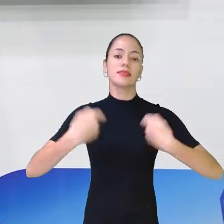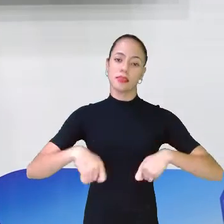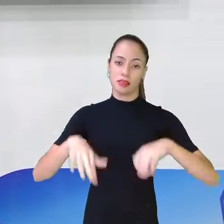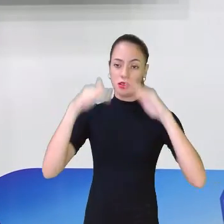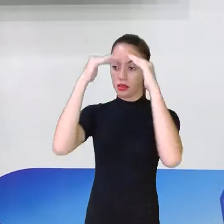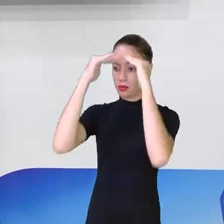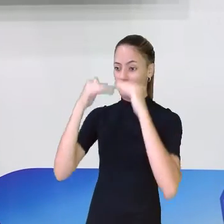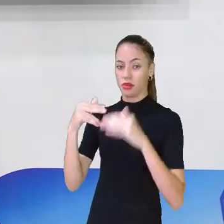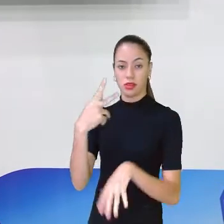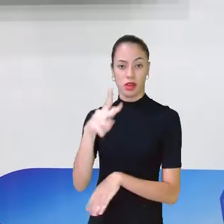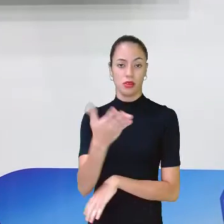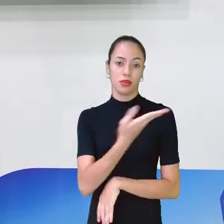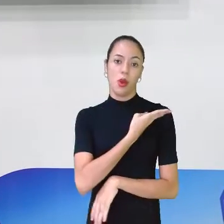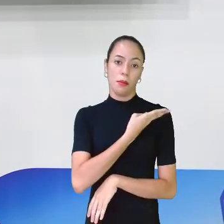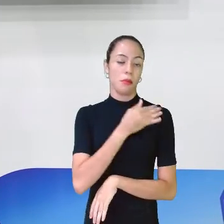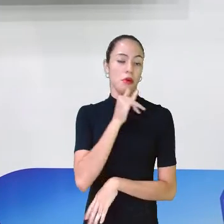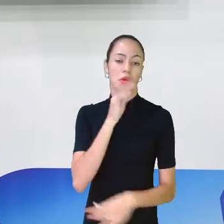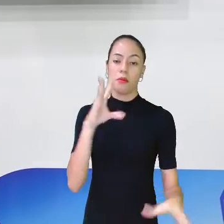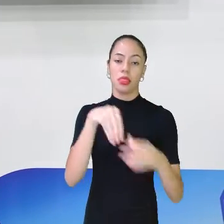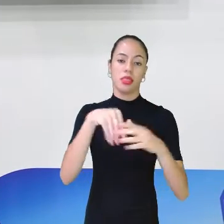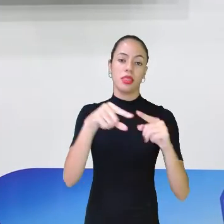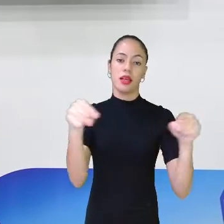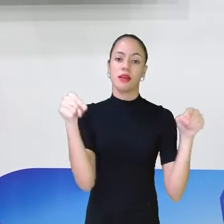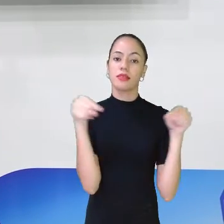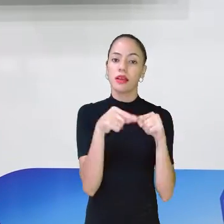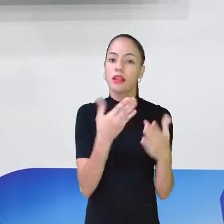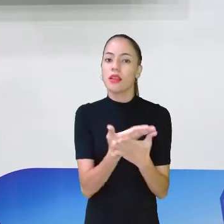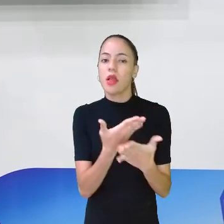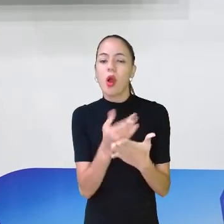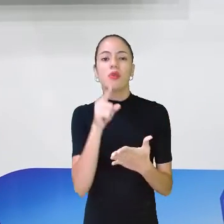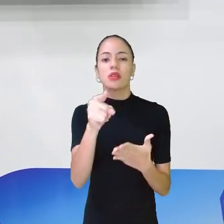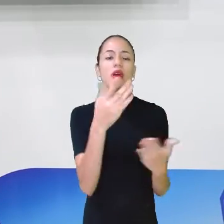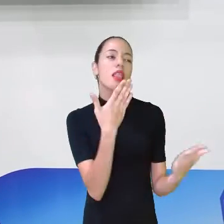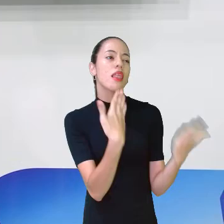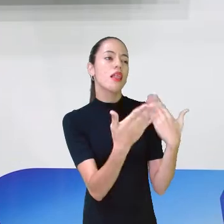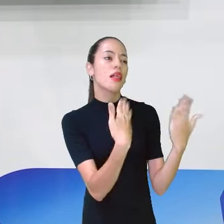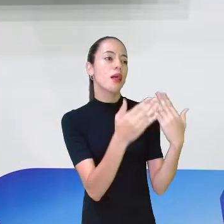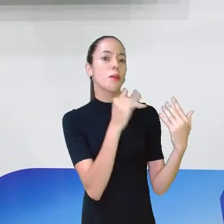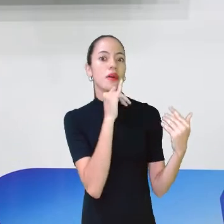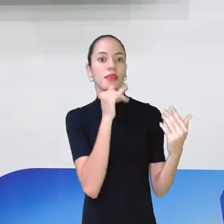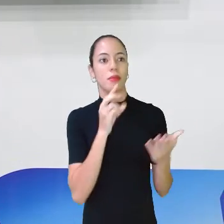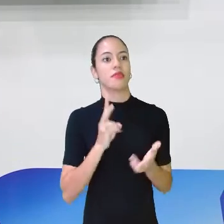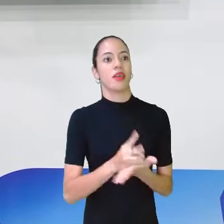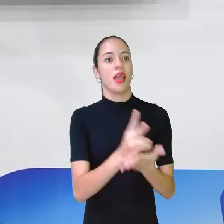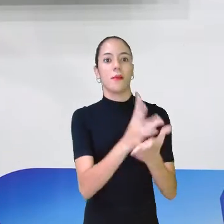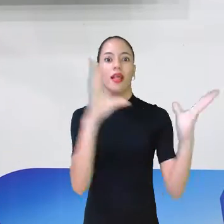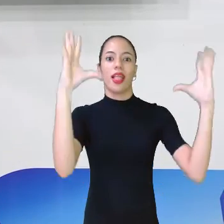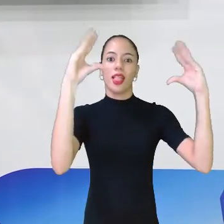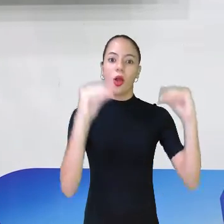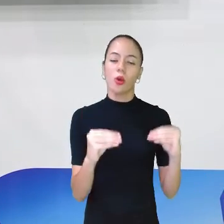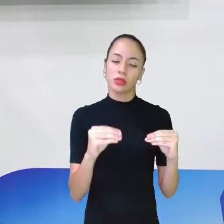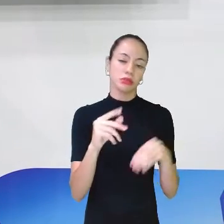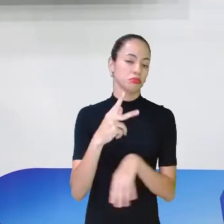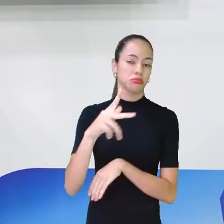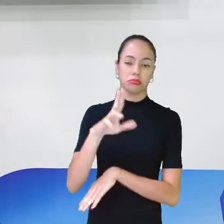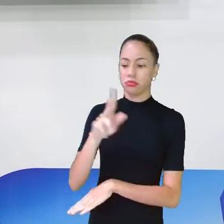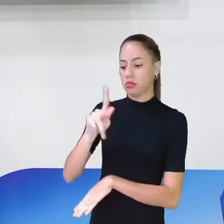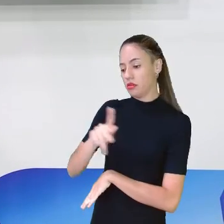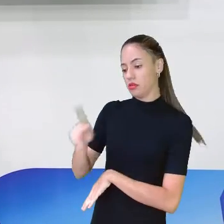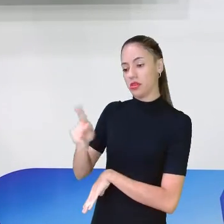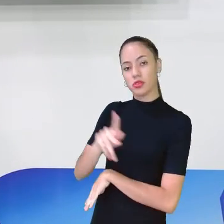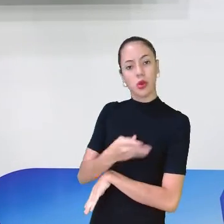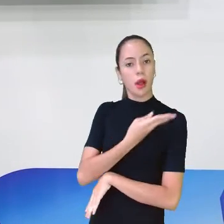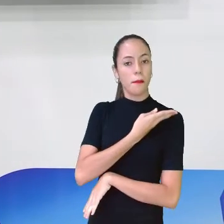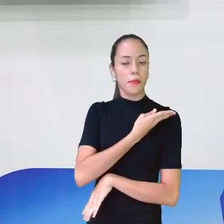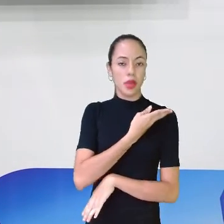seu coleguinha aí na sua sala de aula. Aí você que dialoga todas as noites com seu professor, seu colega de